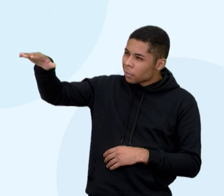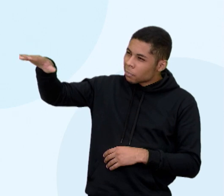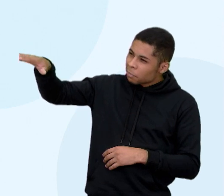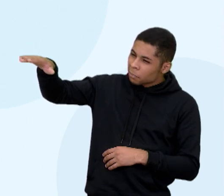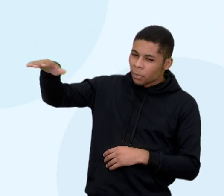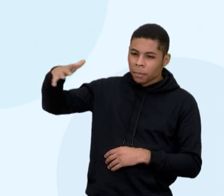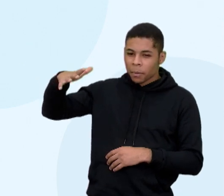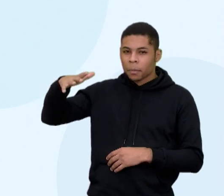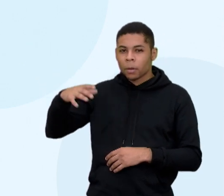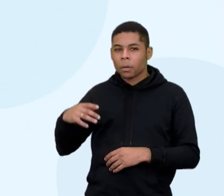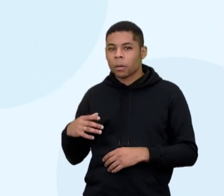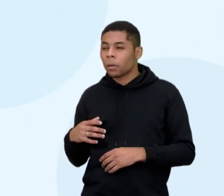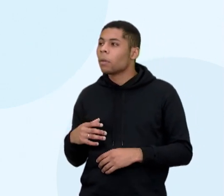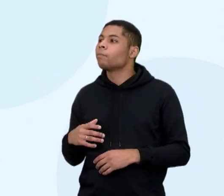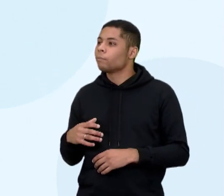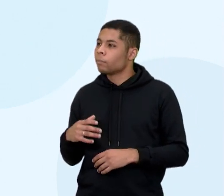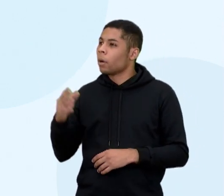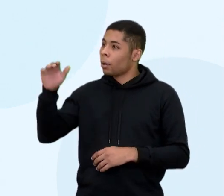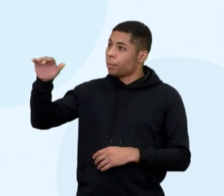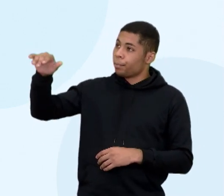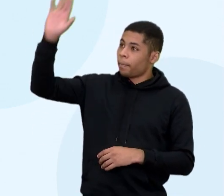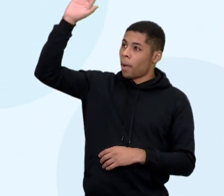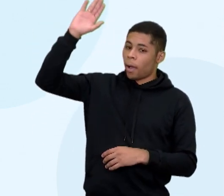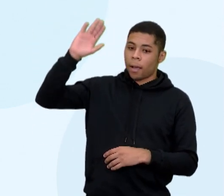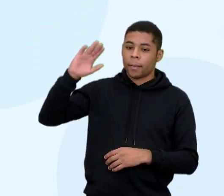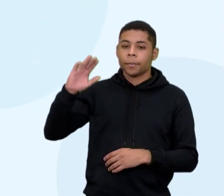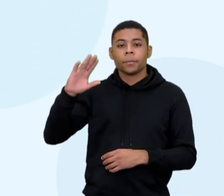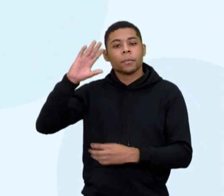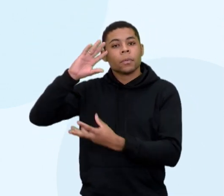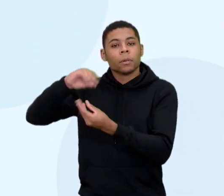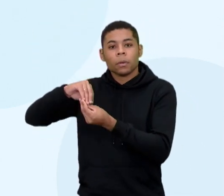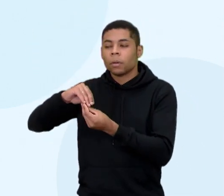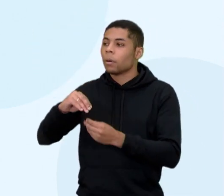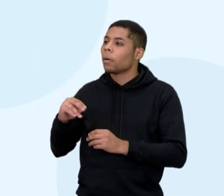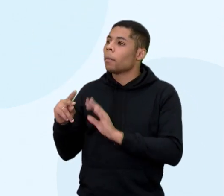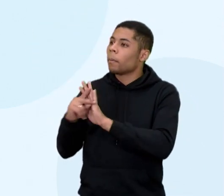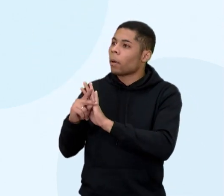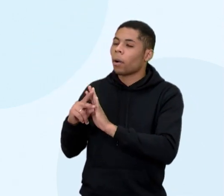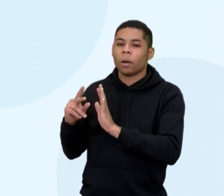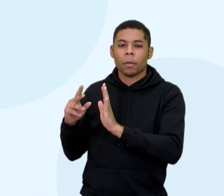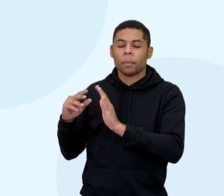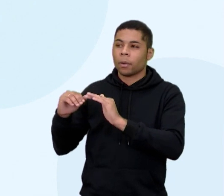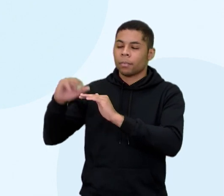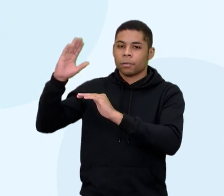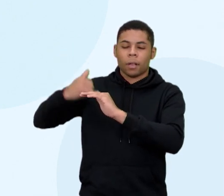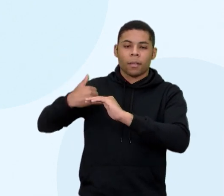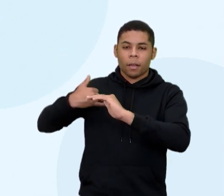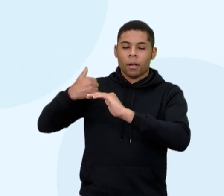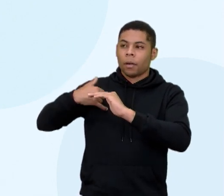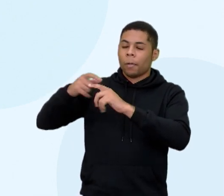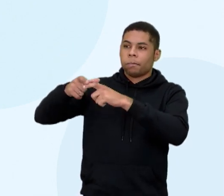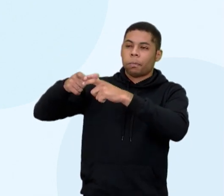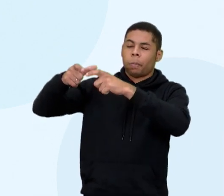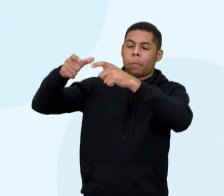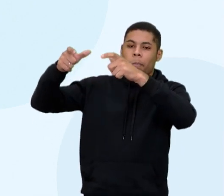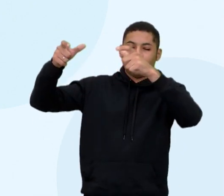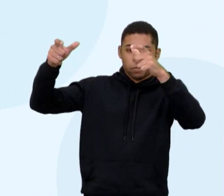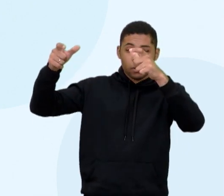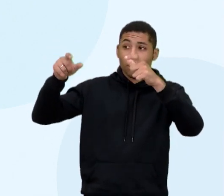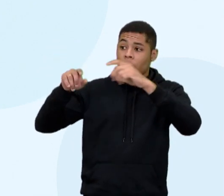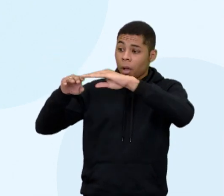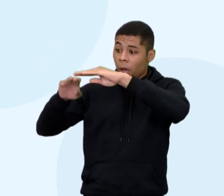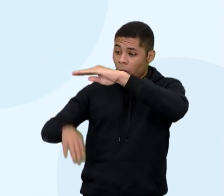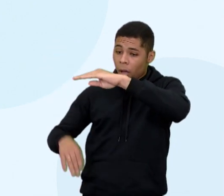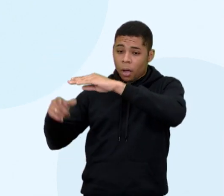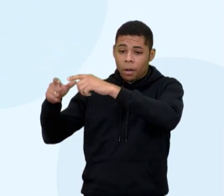2019, são faixas que aumentam em relação às faixas claras das mesmas faixas etárias, né,